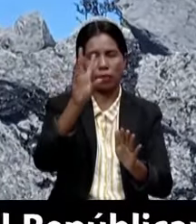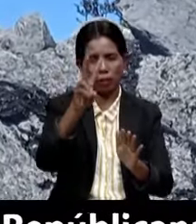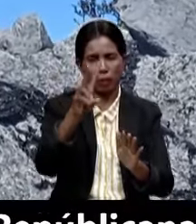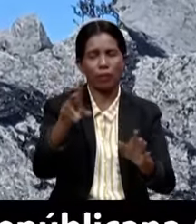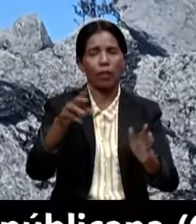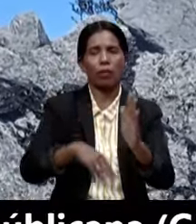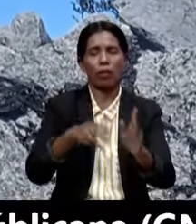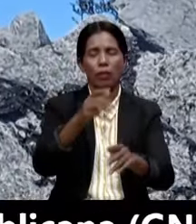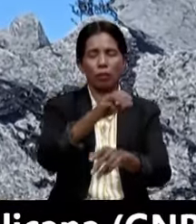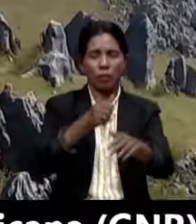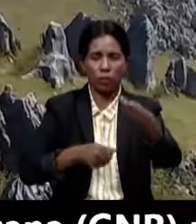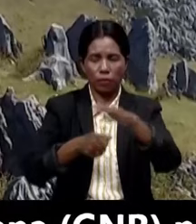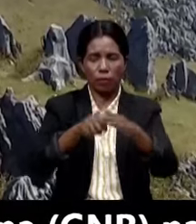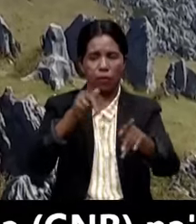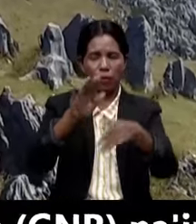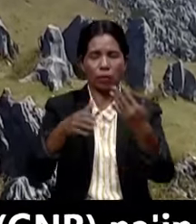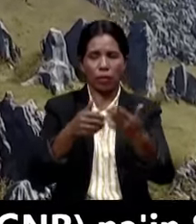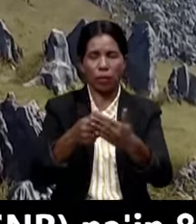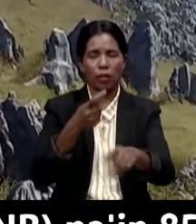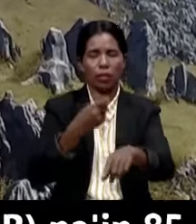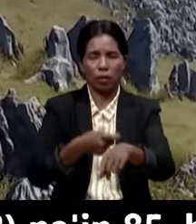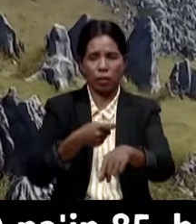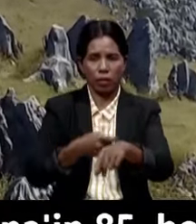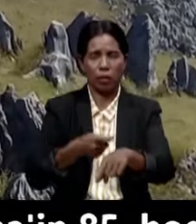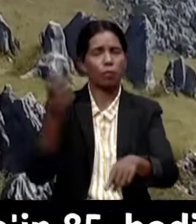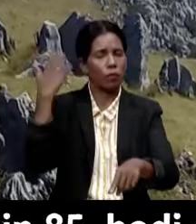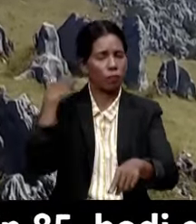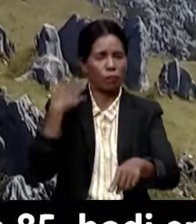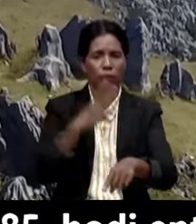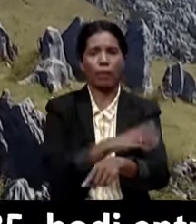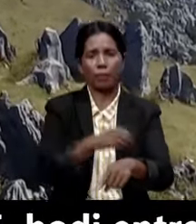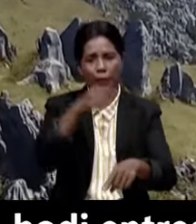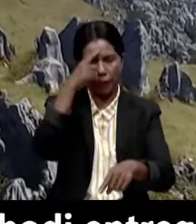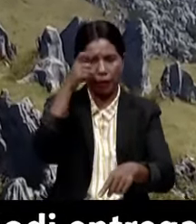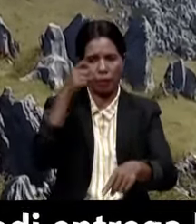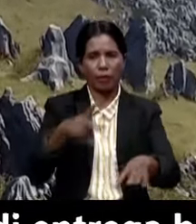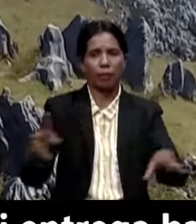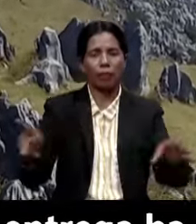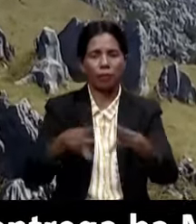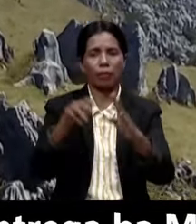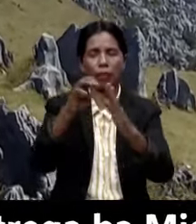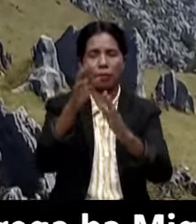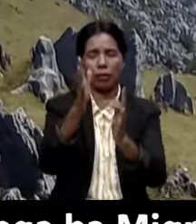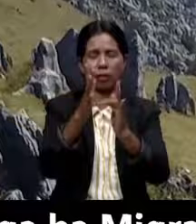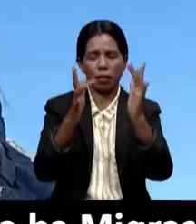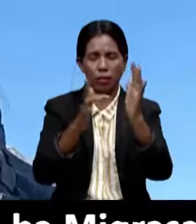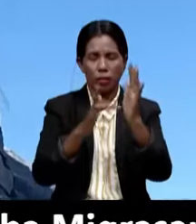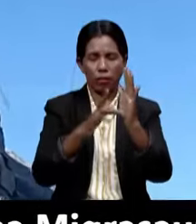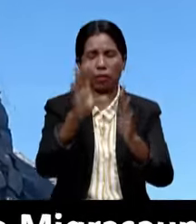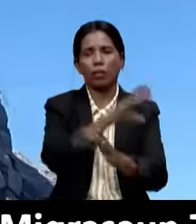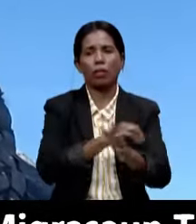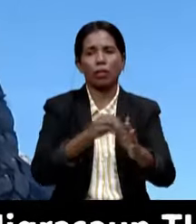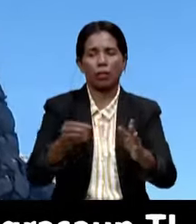no dar subar fatin ba funu na insira ia tempo resistência nelaran tane ho presença estátua Cristo Liurainian